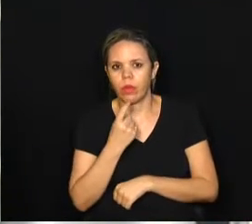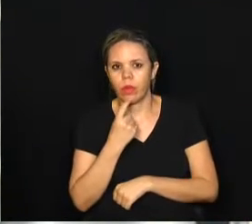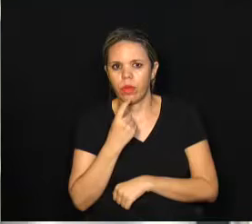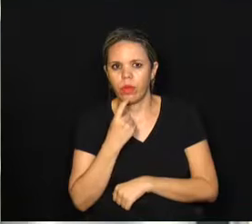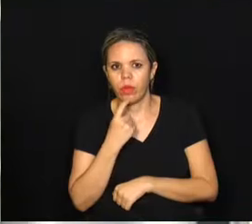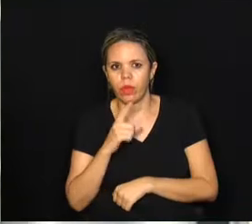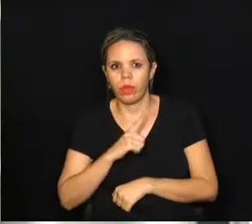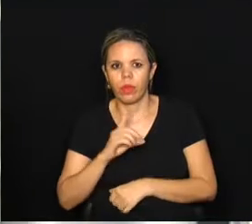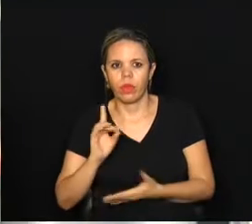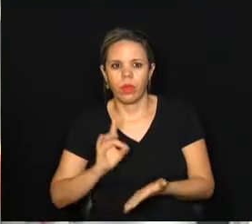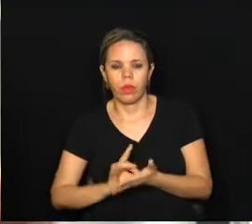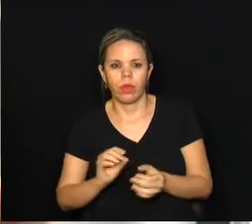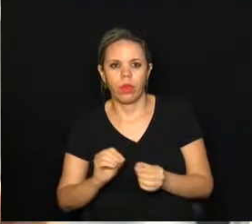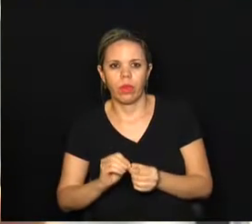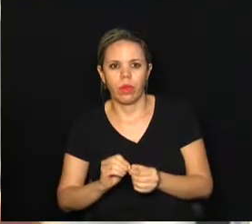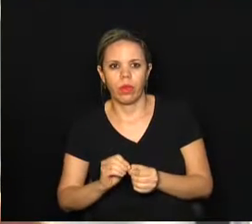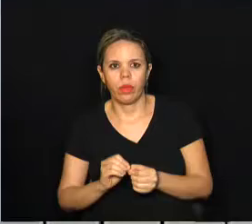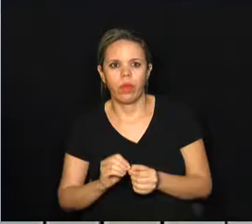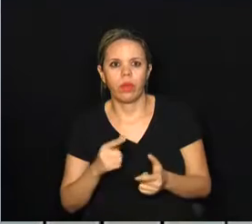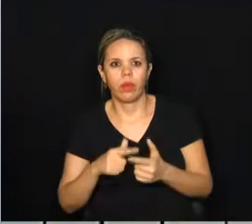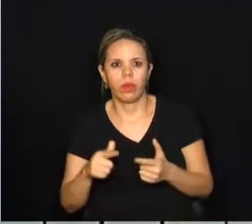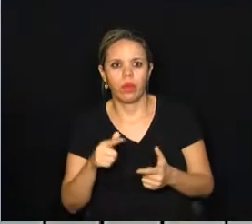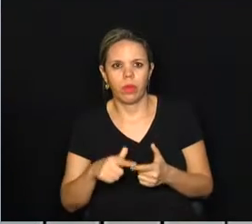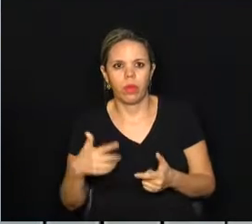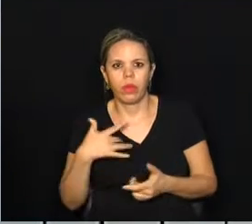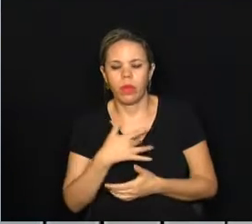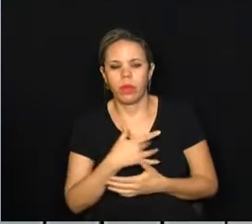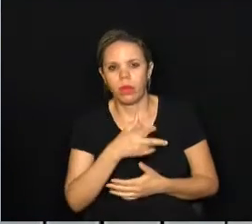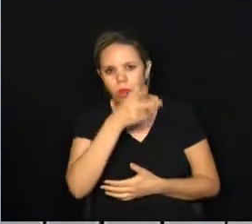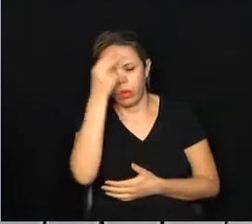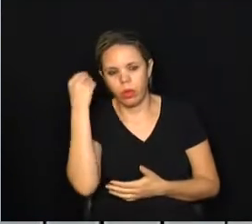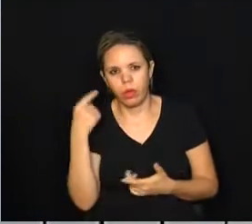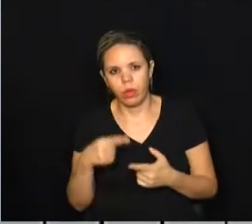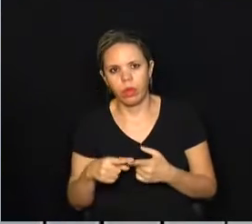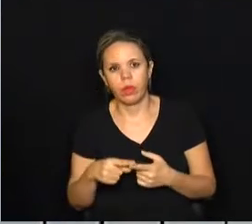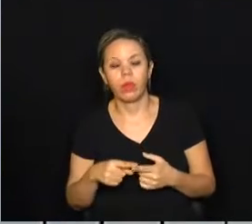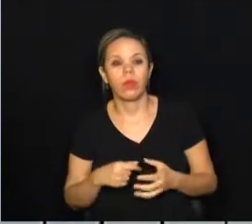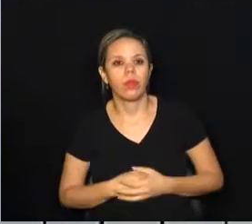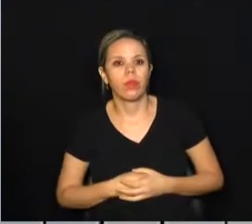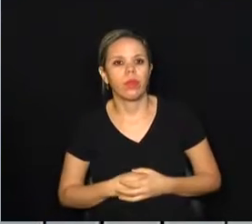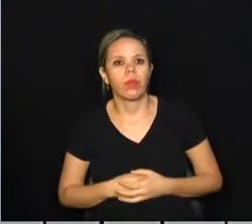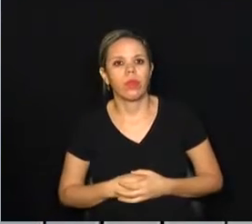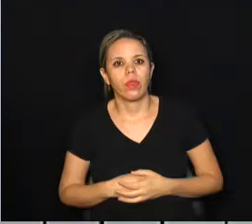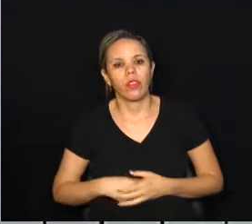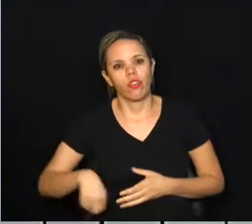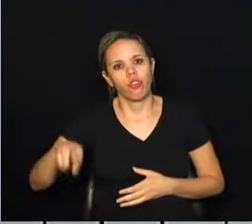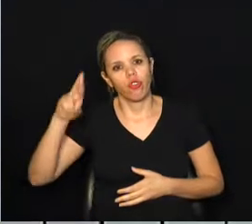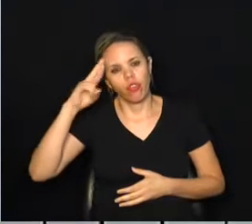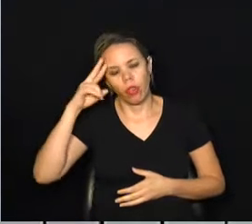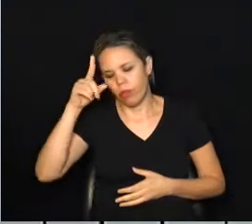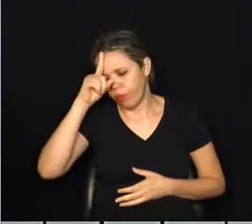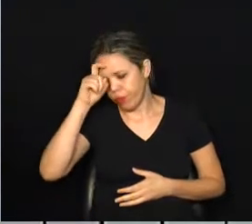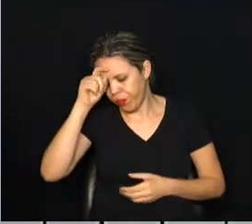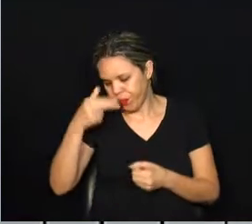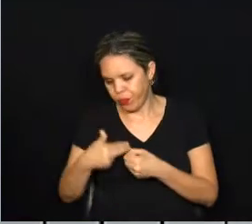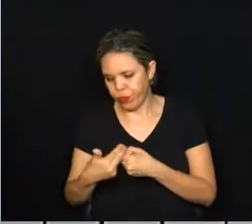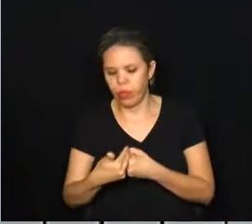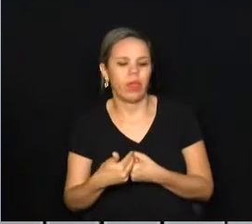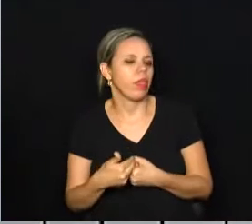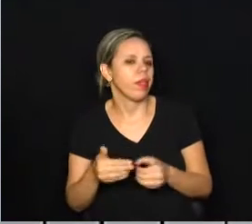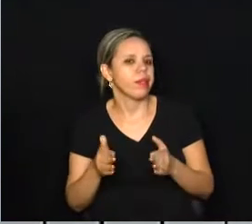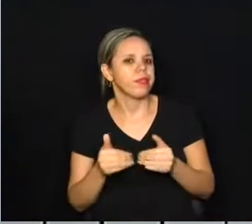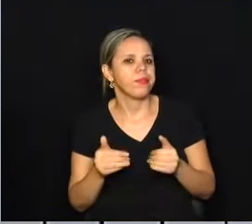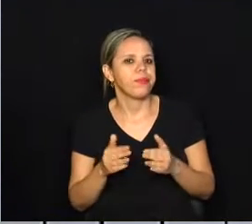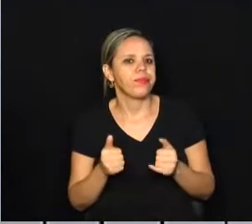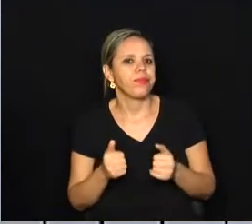a ter os efeitos da calamidade pública. Olha só, a Superintendência do Hospital de Clínicas da Unicamp